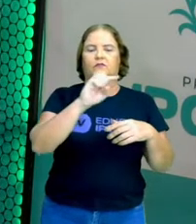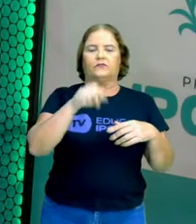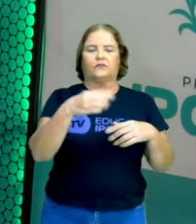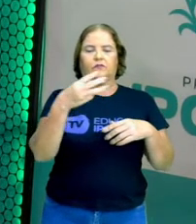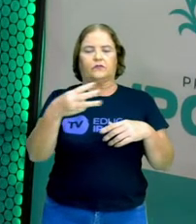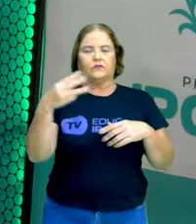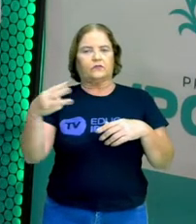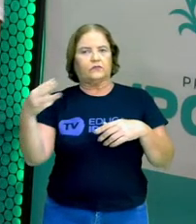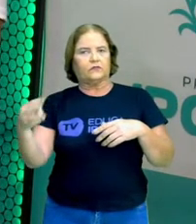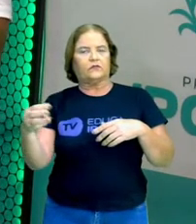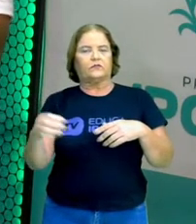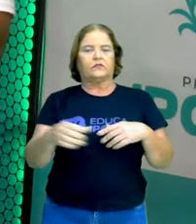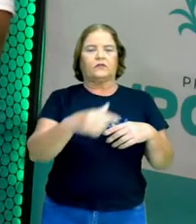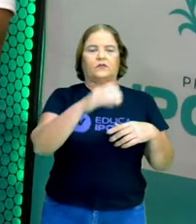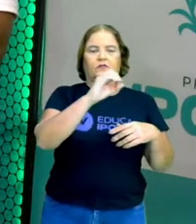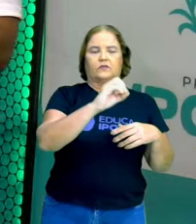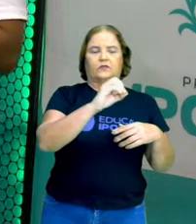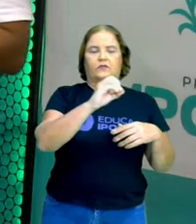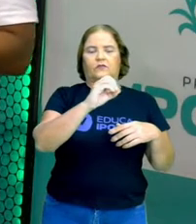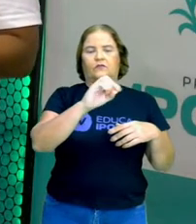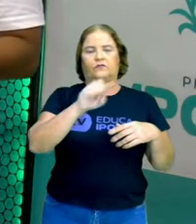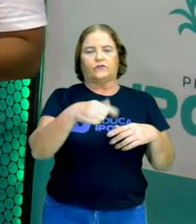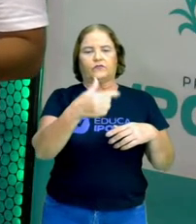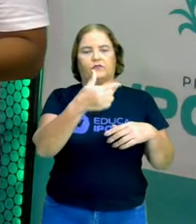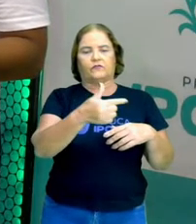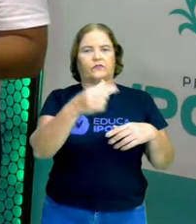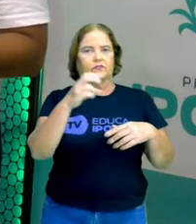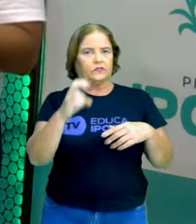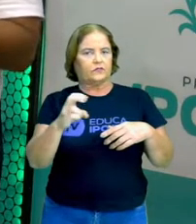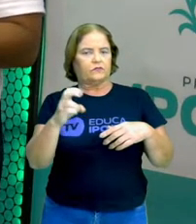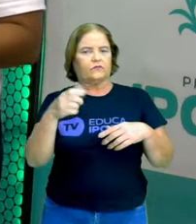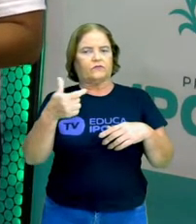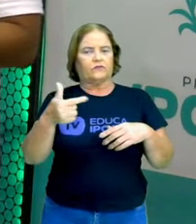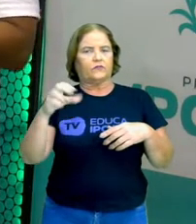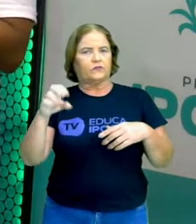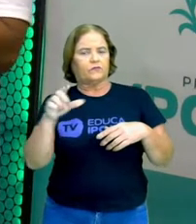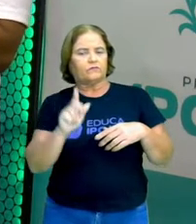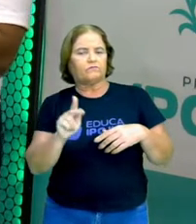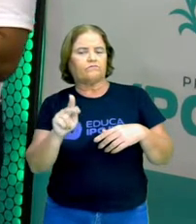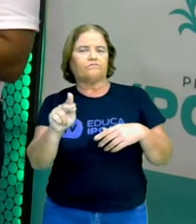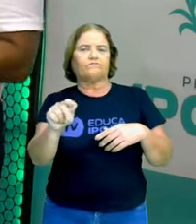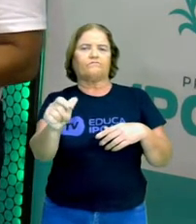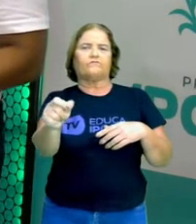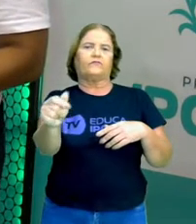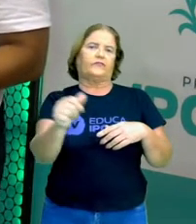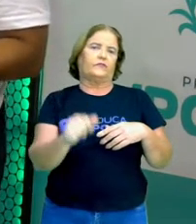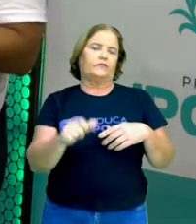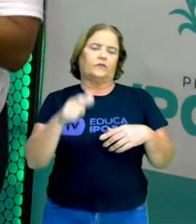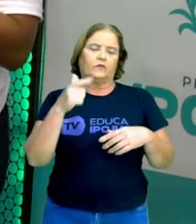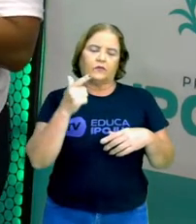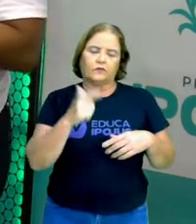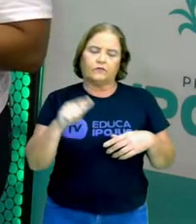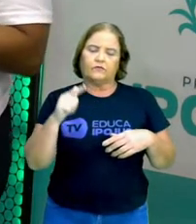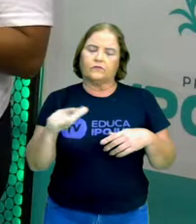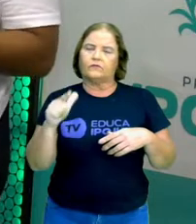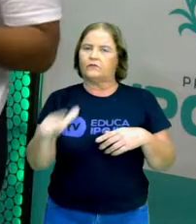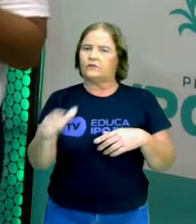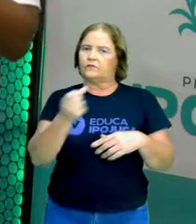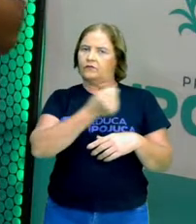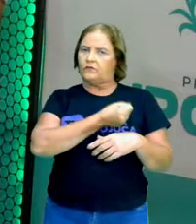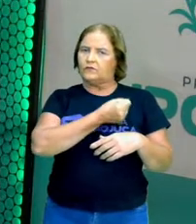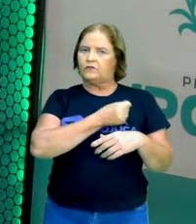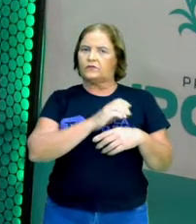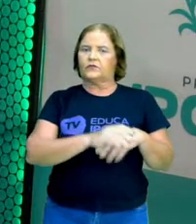0,333, 0,25, infinitos. Estão sendo repetidos. Eles também são